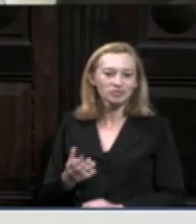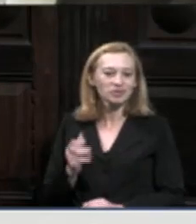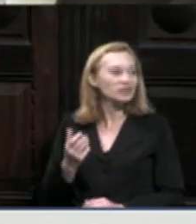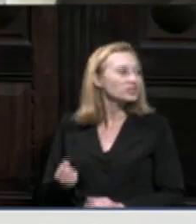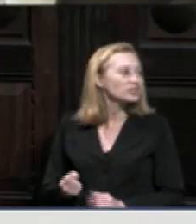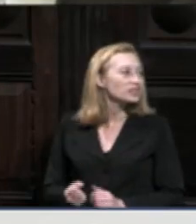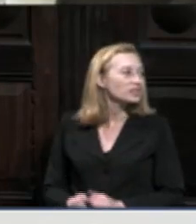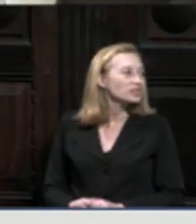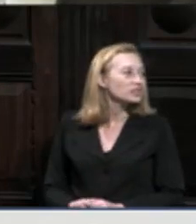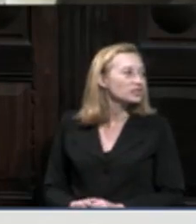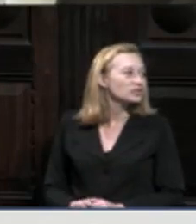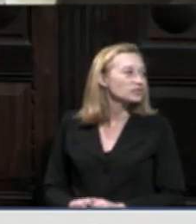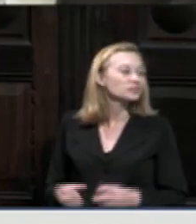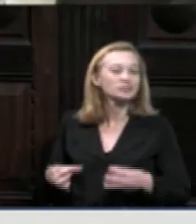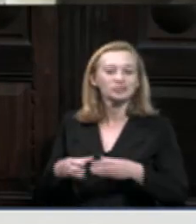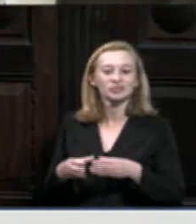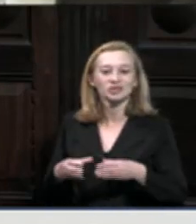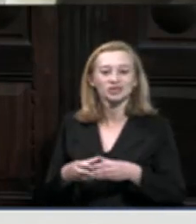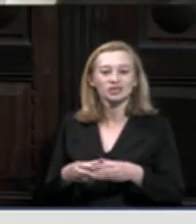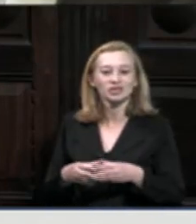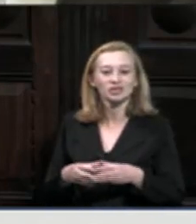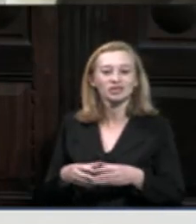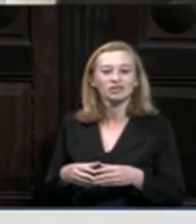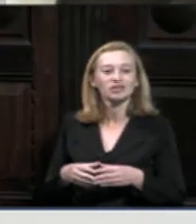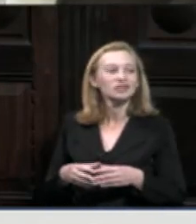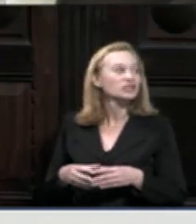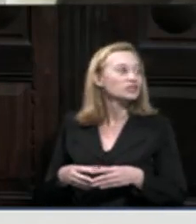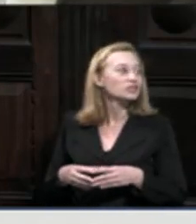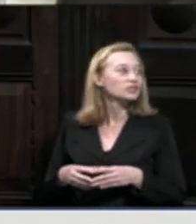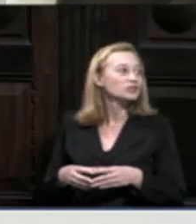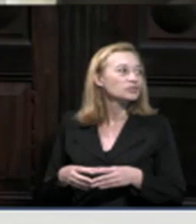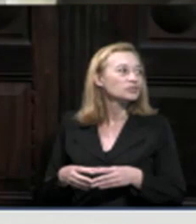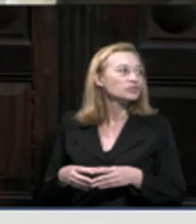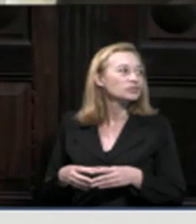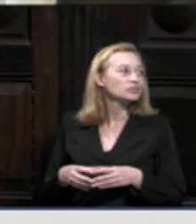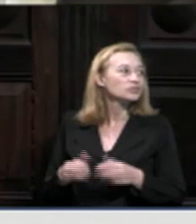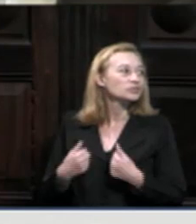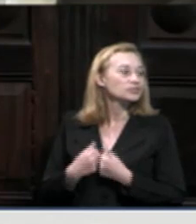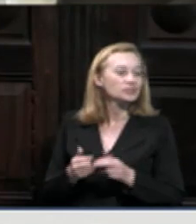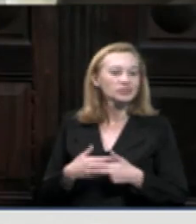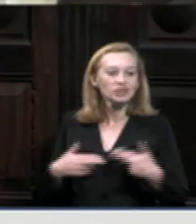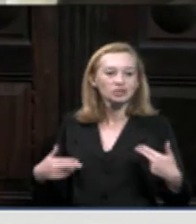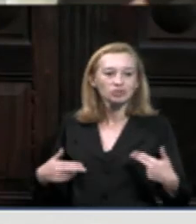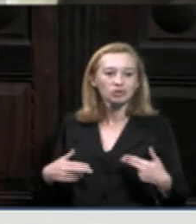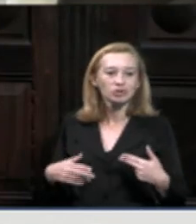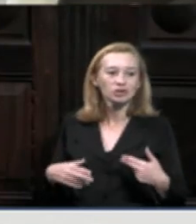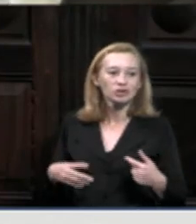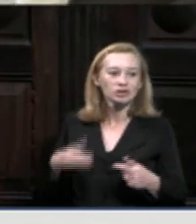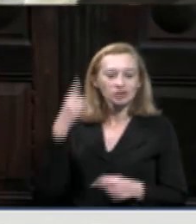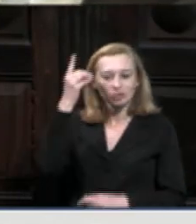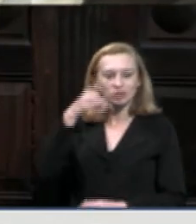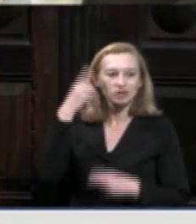de Transportes, deputado Eliomar Coelho.